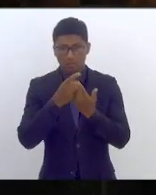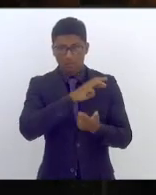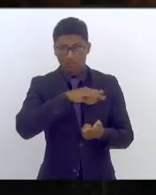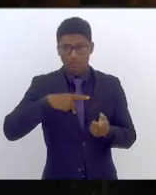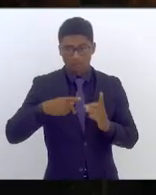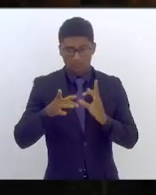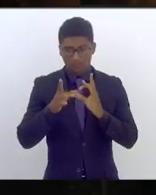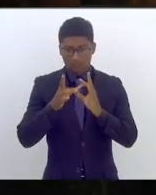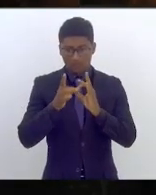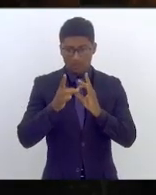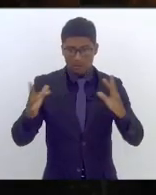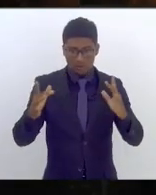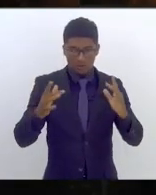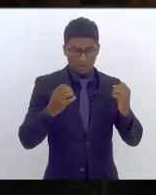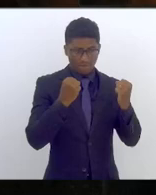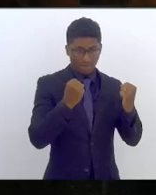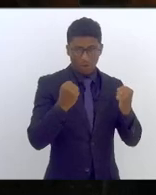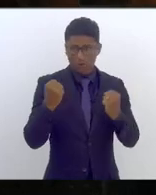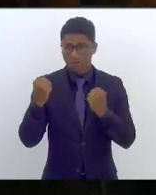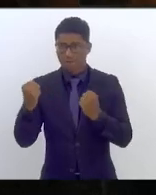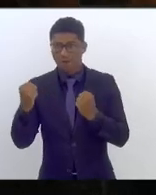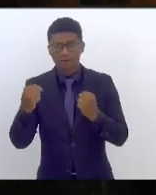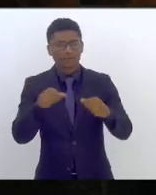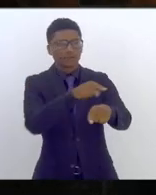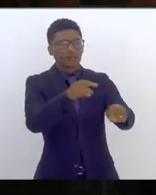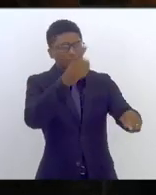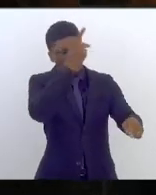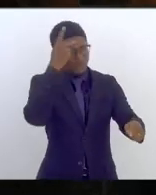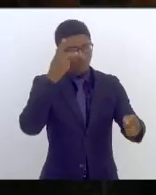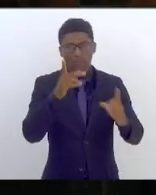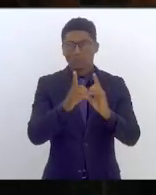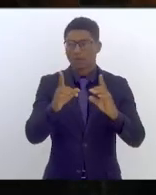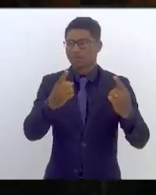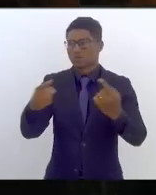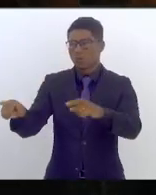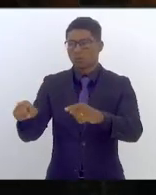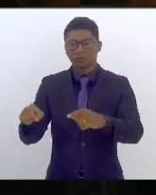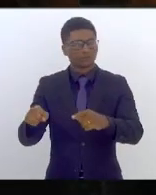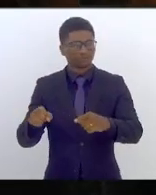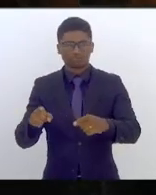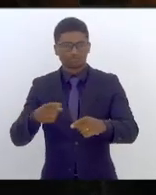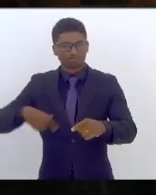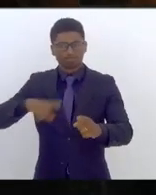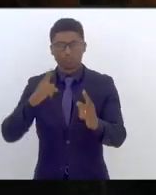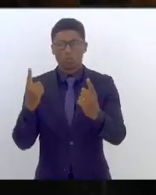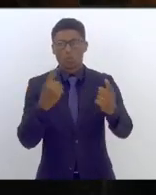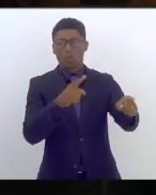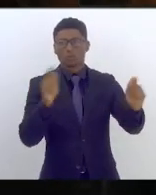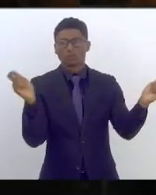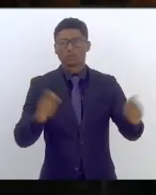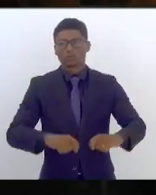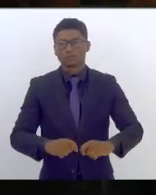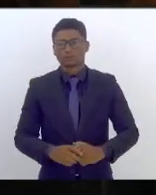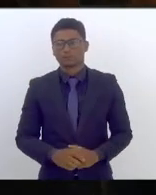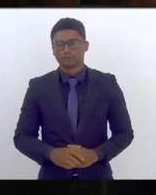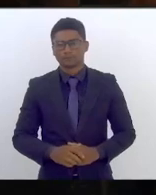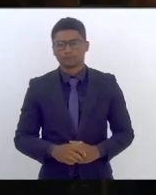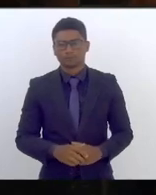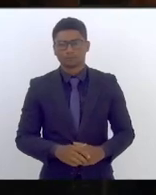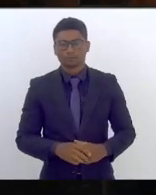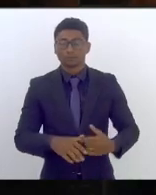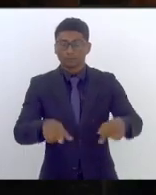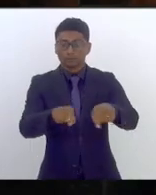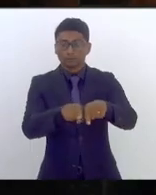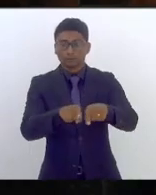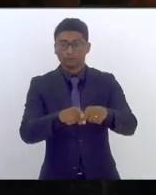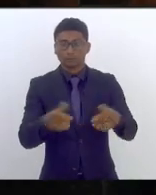são inimigos dos que se opõe a democracia preciso dizer também que receberam a